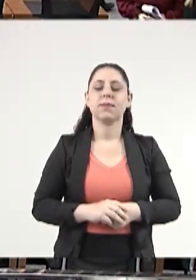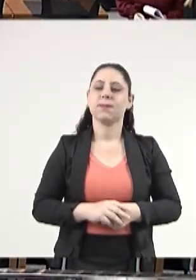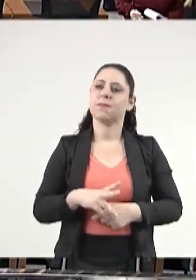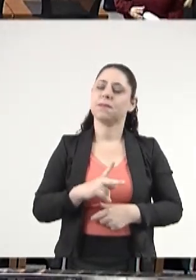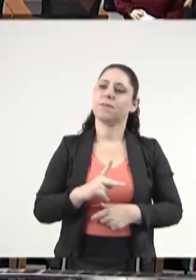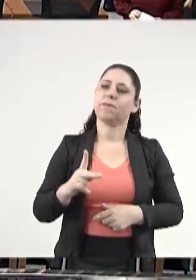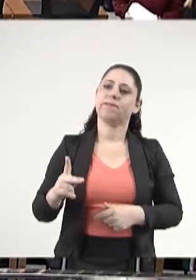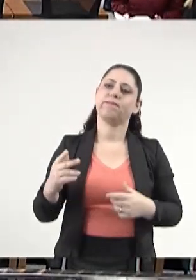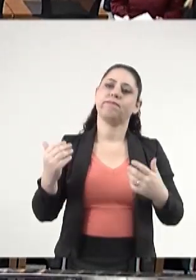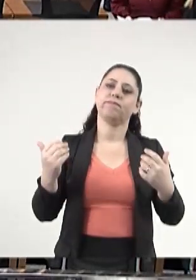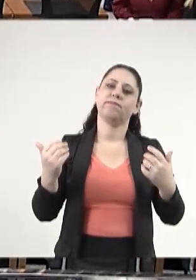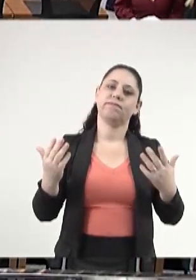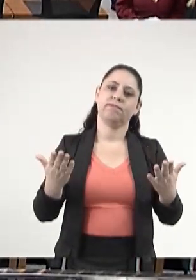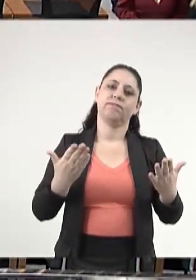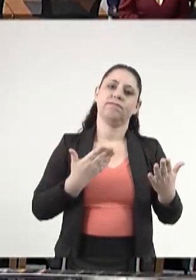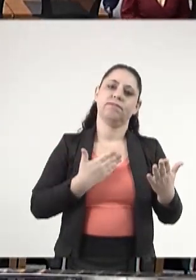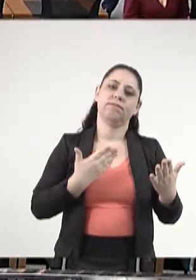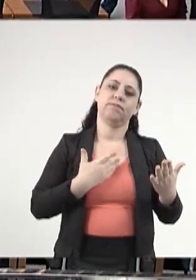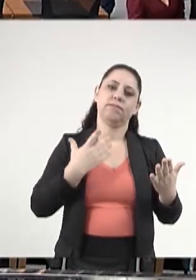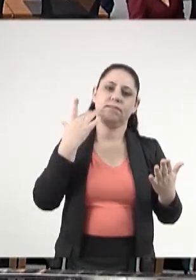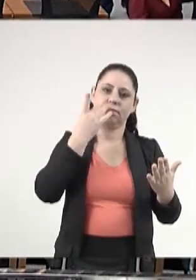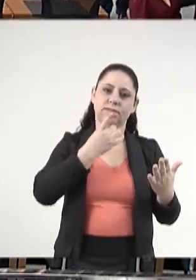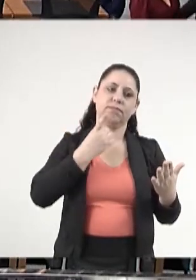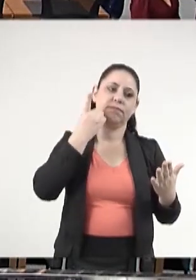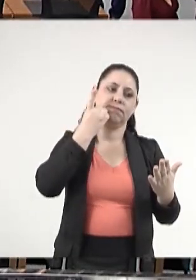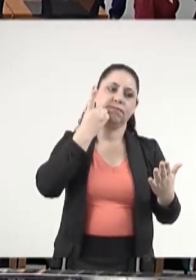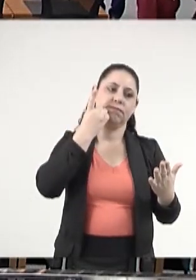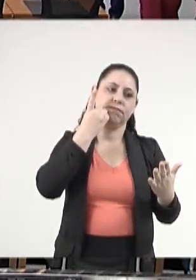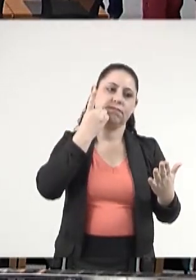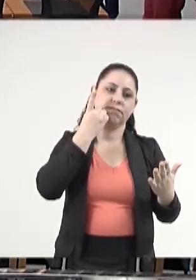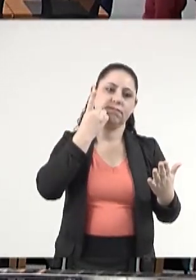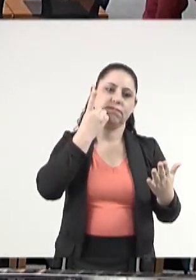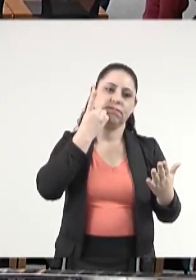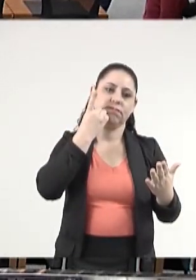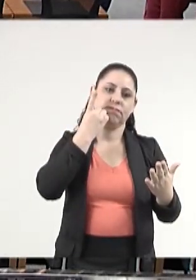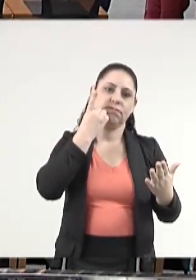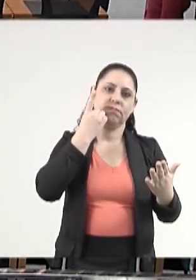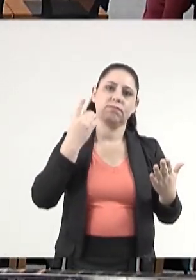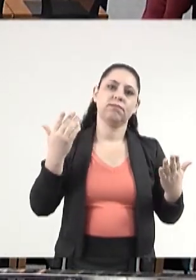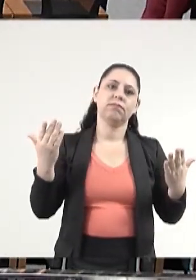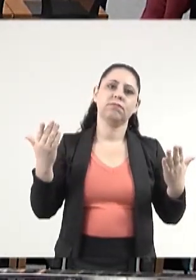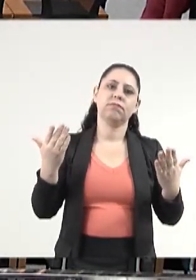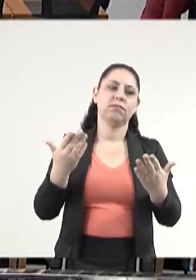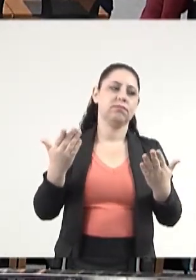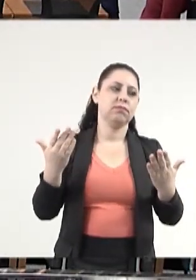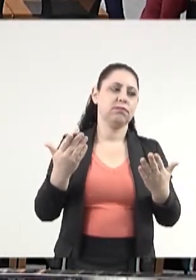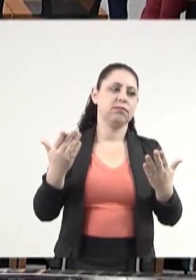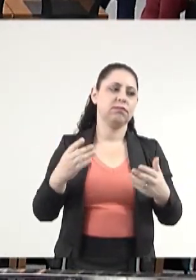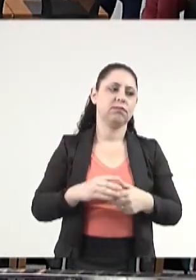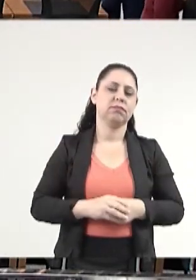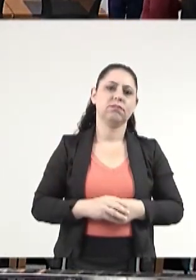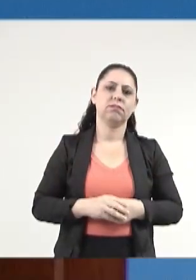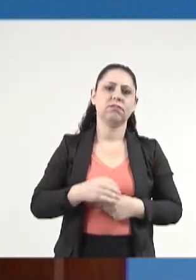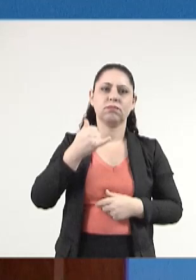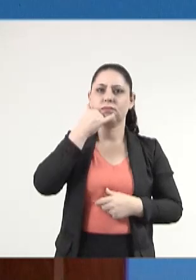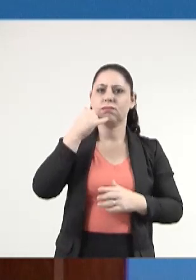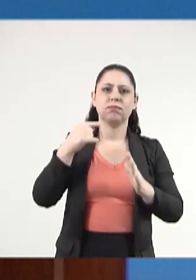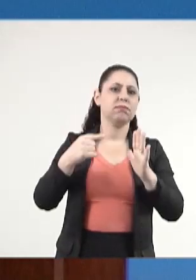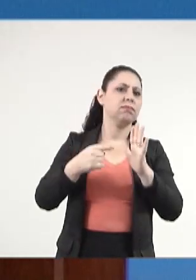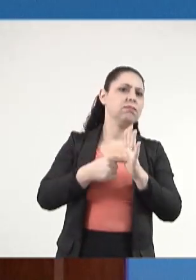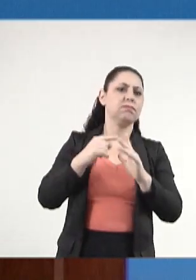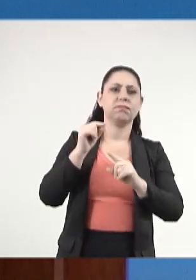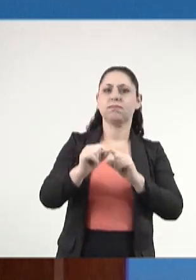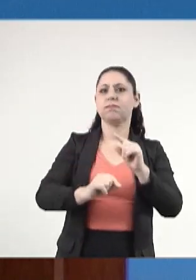Senhor presidente, colegas deputados, venho aqui na tribuna denunciar uma situação